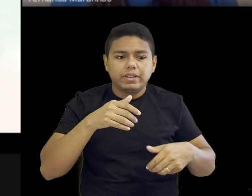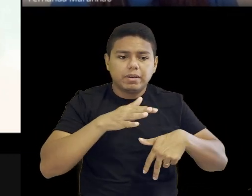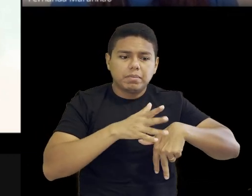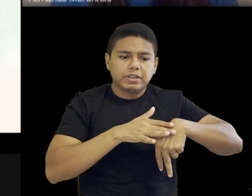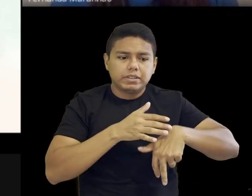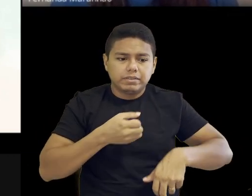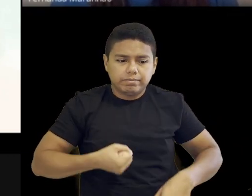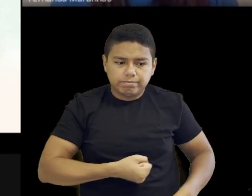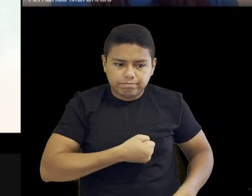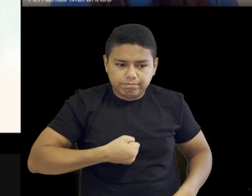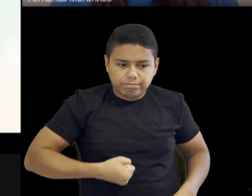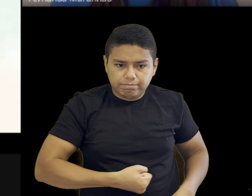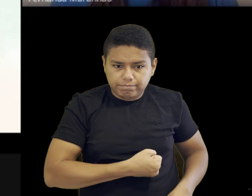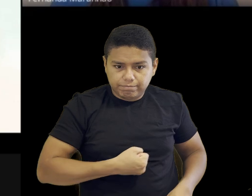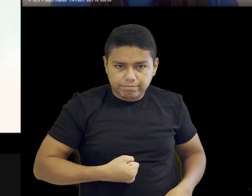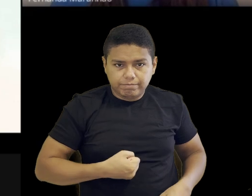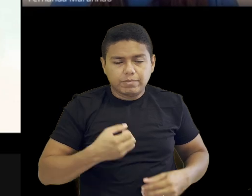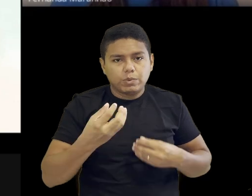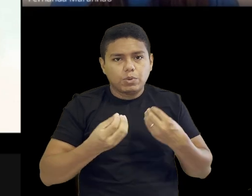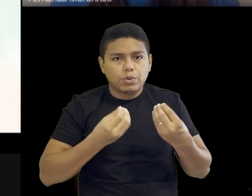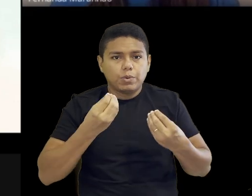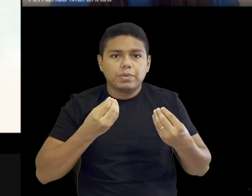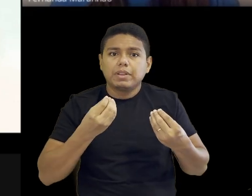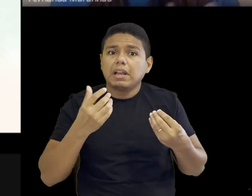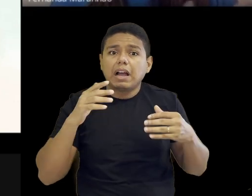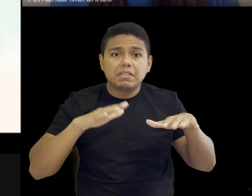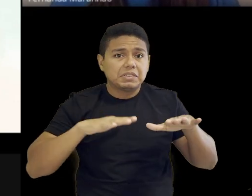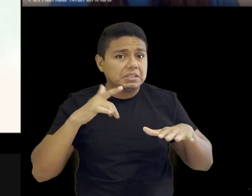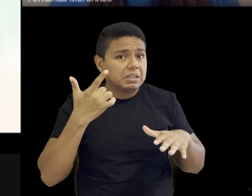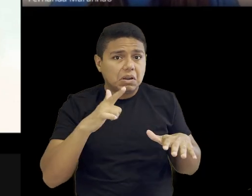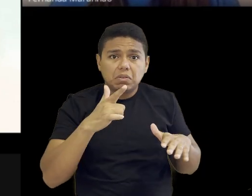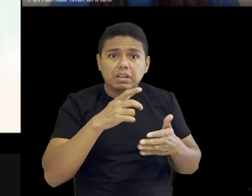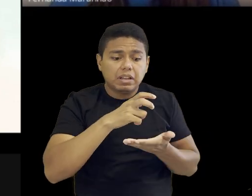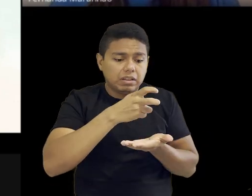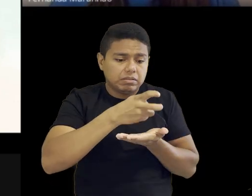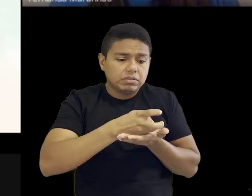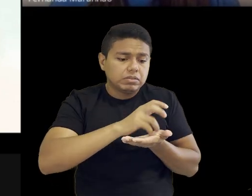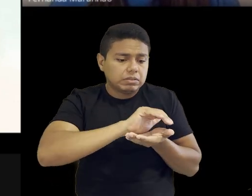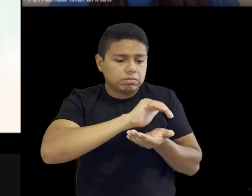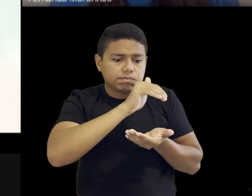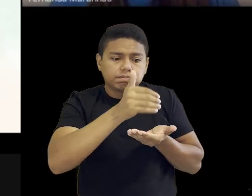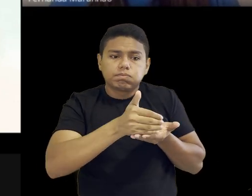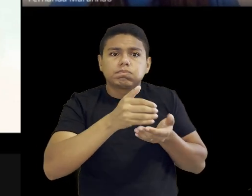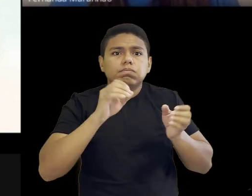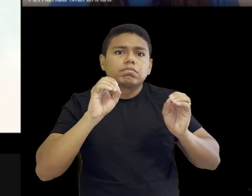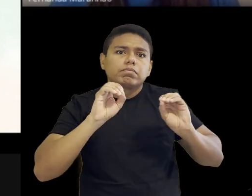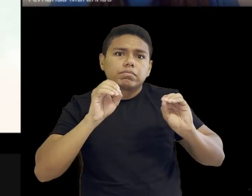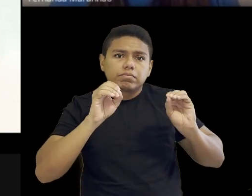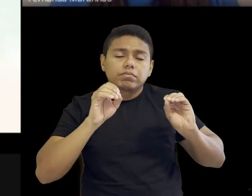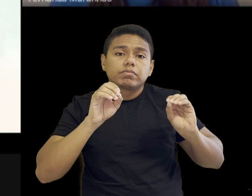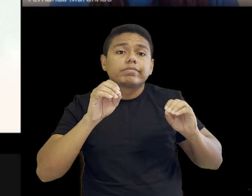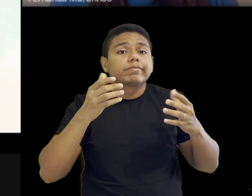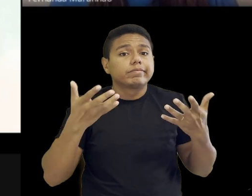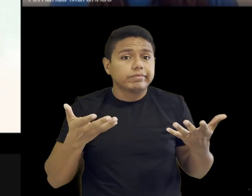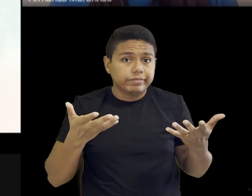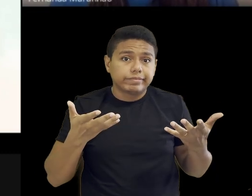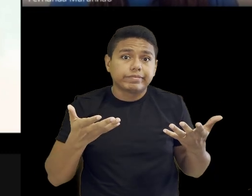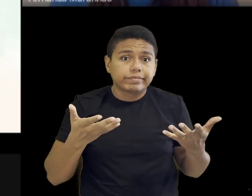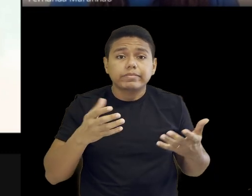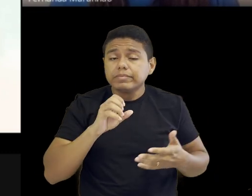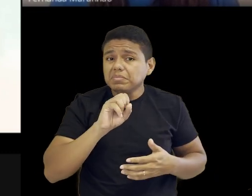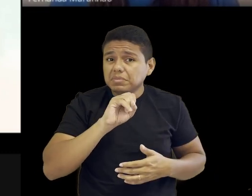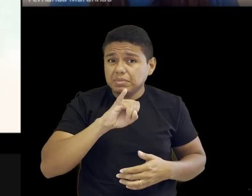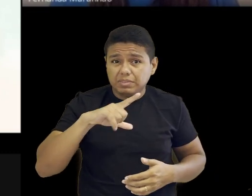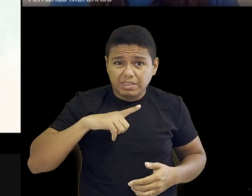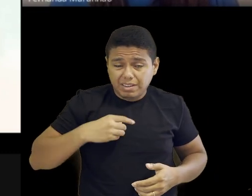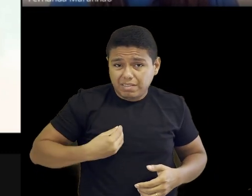foi realizar essa ultrassonografia, no entanto, não se encontra saco gestacional. Então, é importante dizer que, na